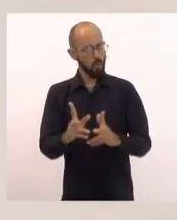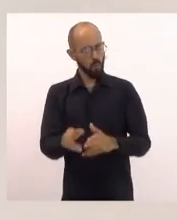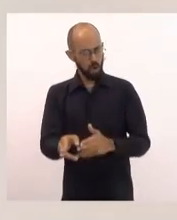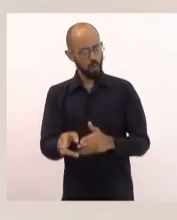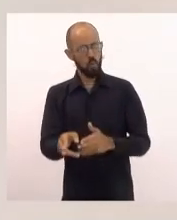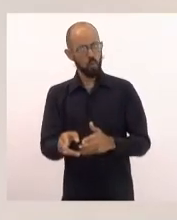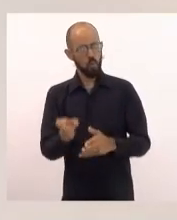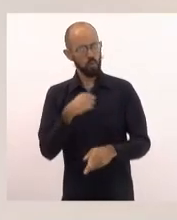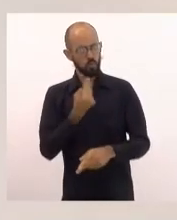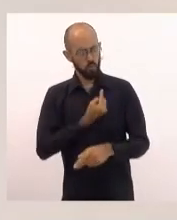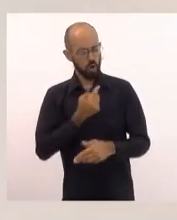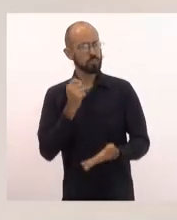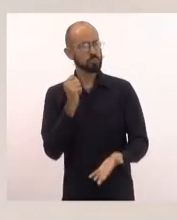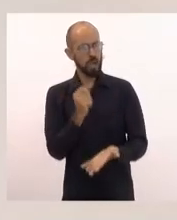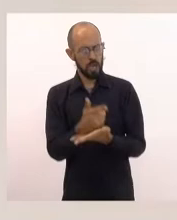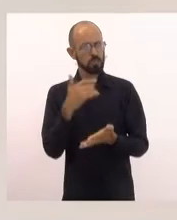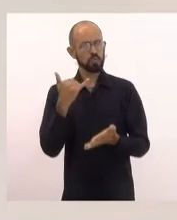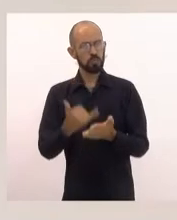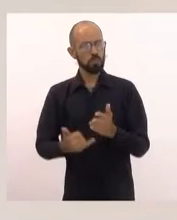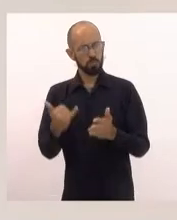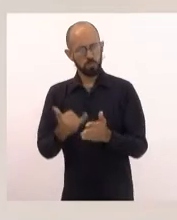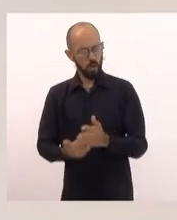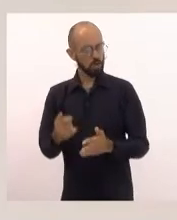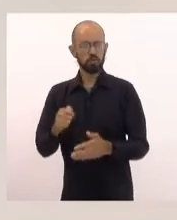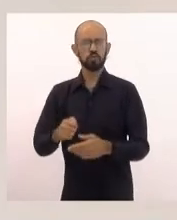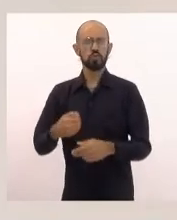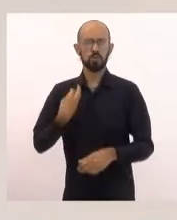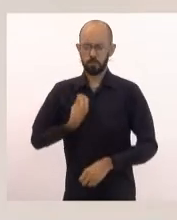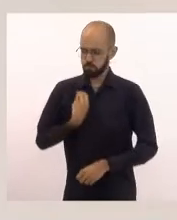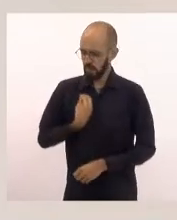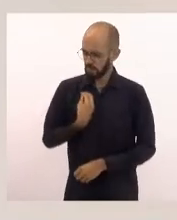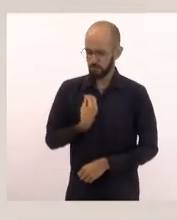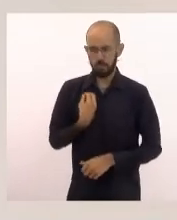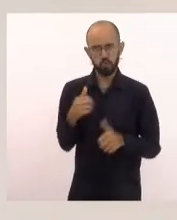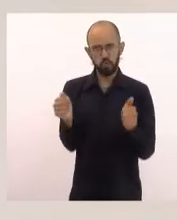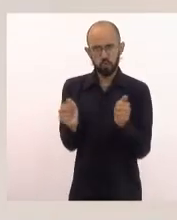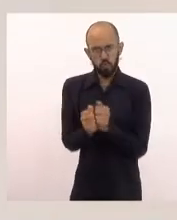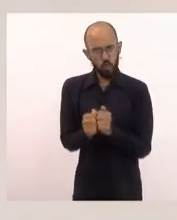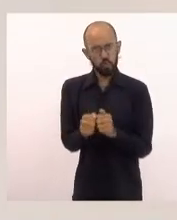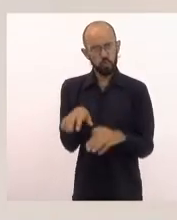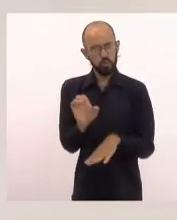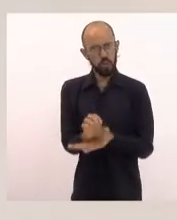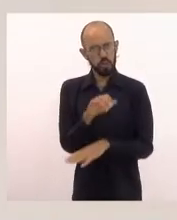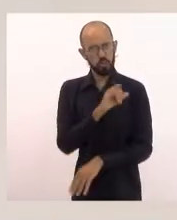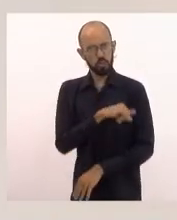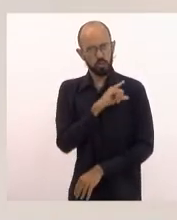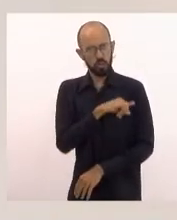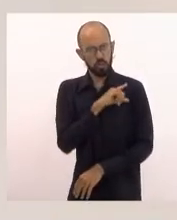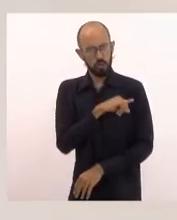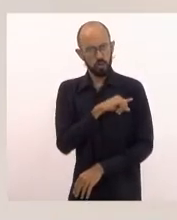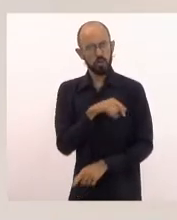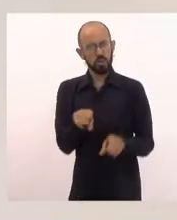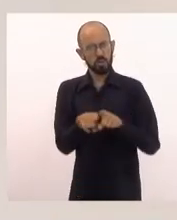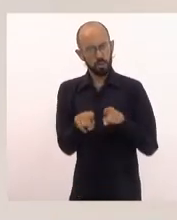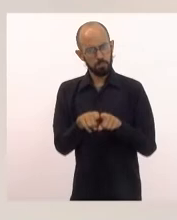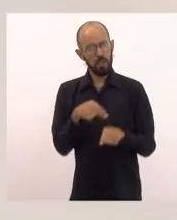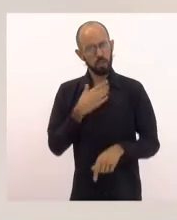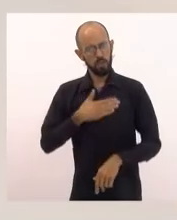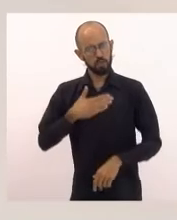evangélicos, pagamos impostos, fazemos parte do nosso estado, Rio de Janeiro, e do nosso querido